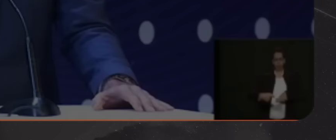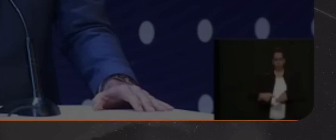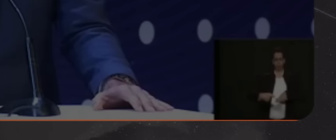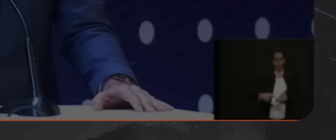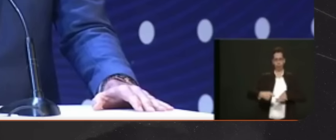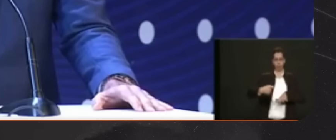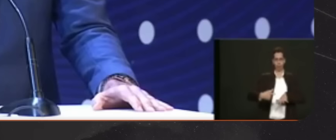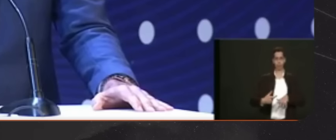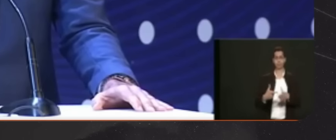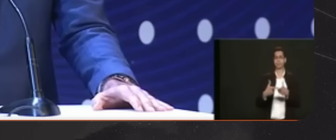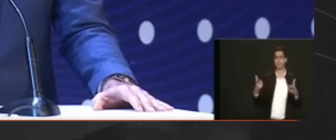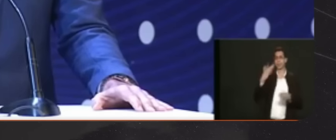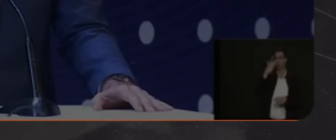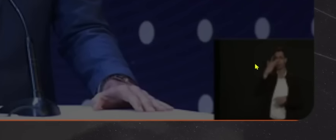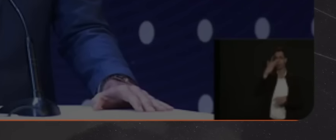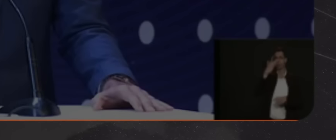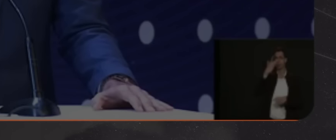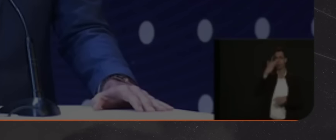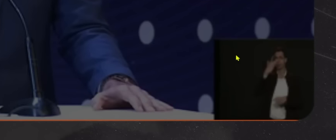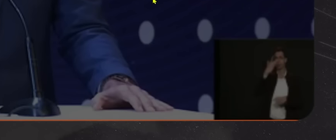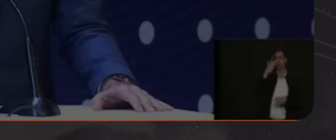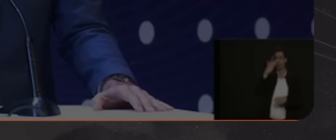que sou esportista